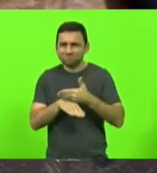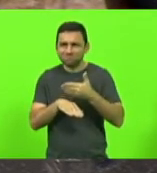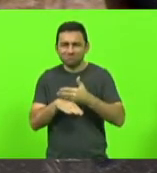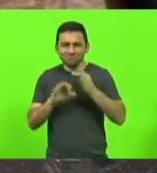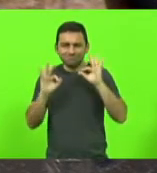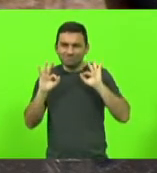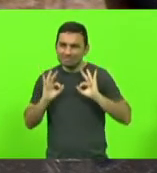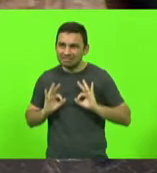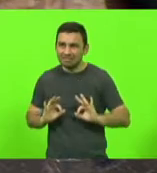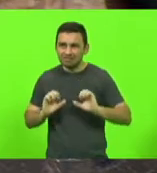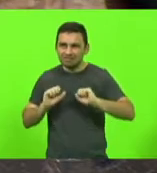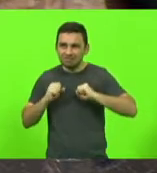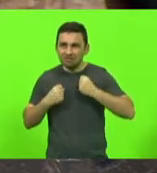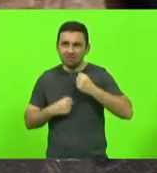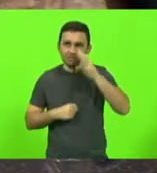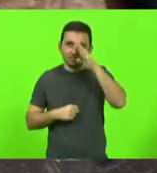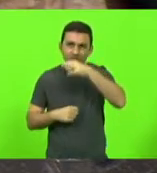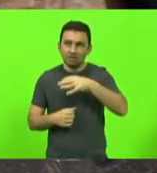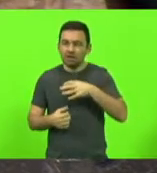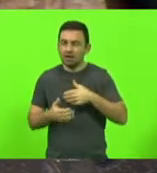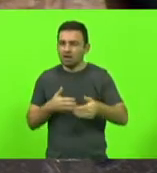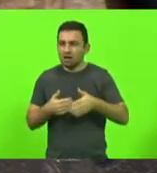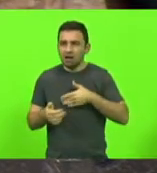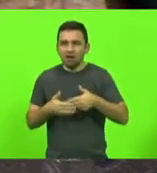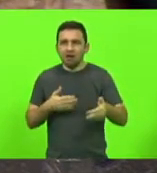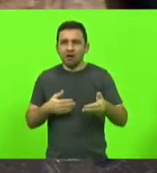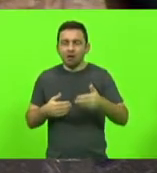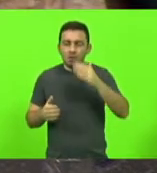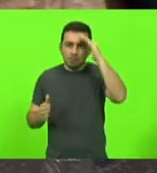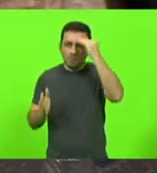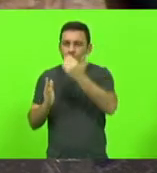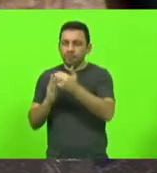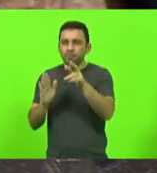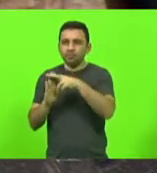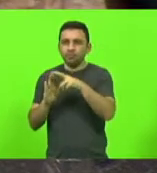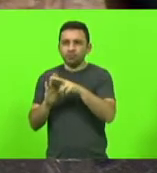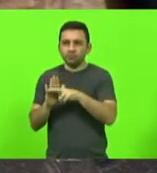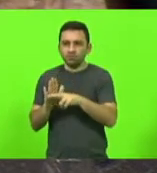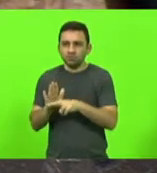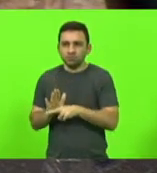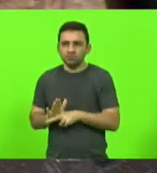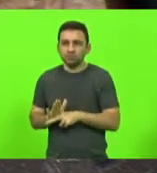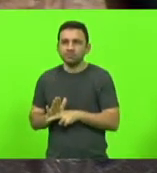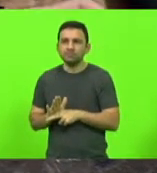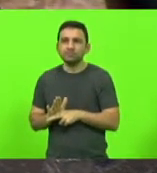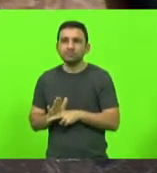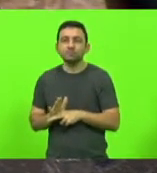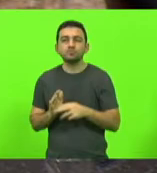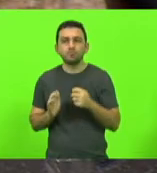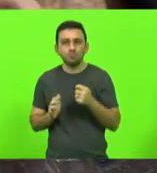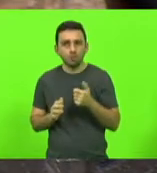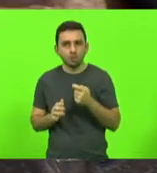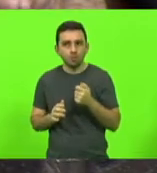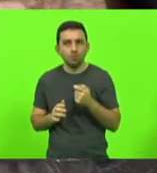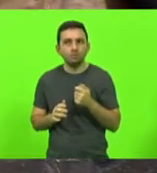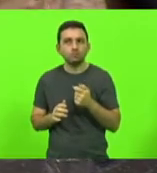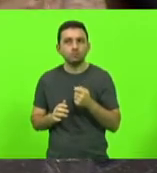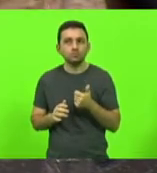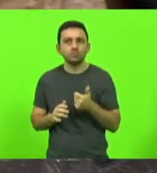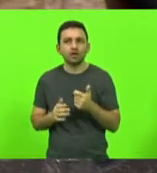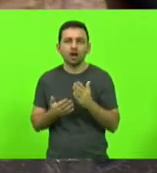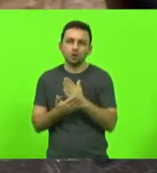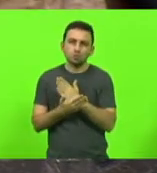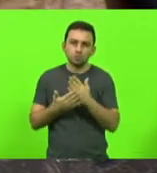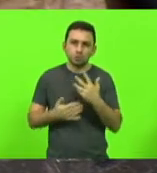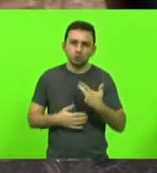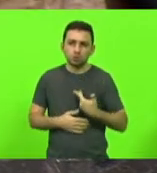aqui, medidas de restrições todas obedecidas e foram até o final. Poucos, né, durante um período ali, um foi submetido à cirurgia,